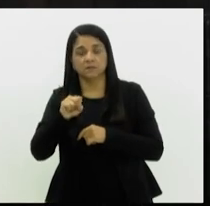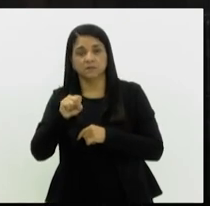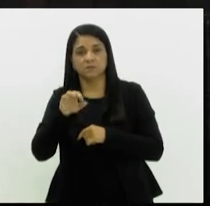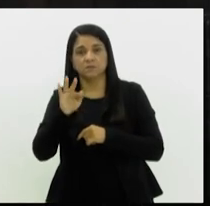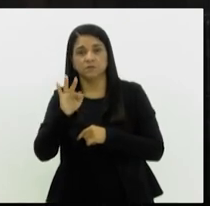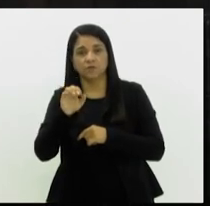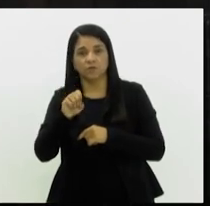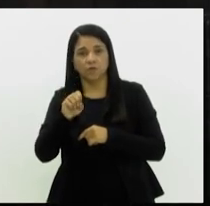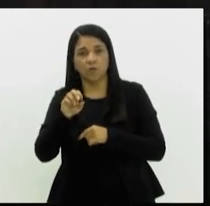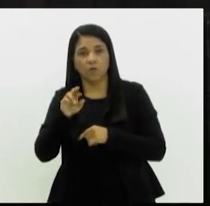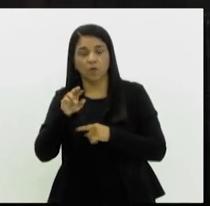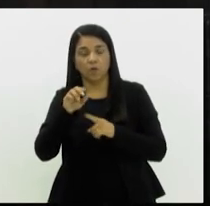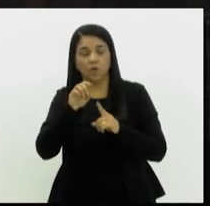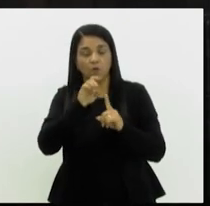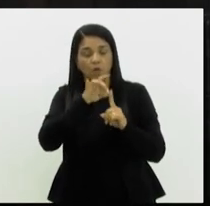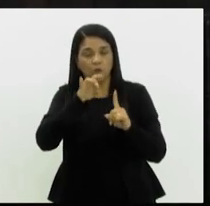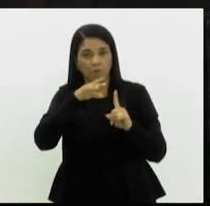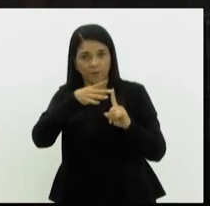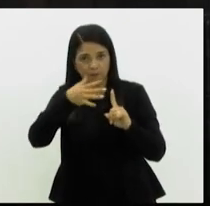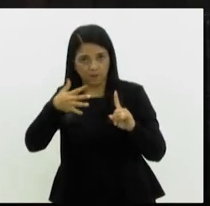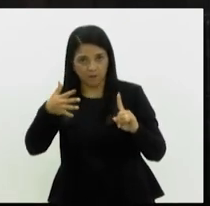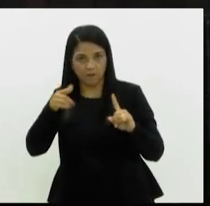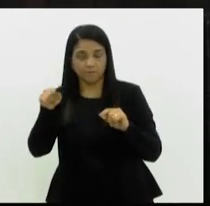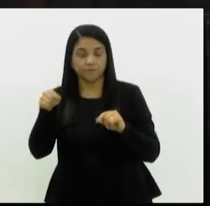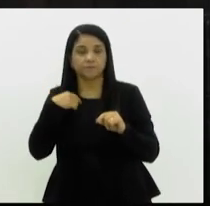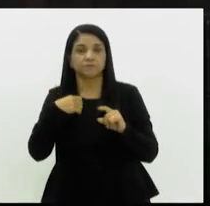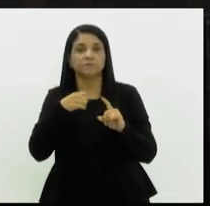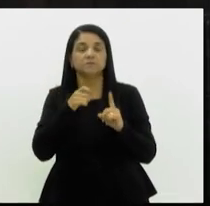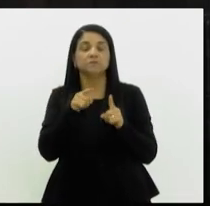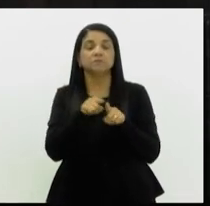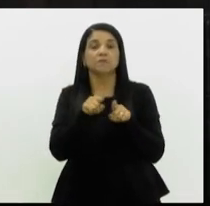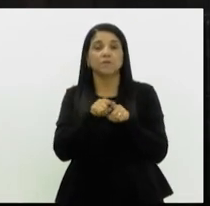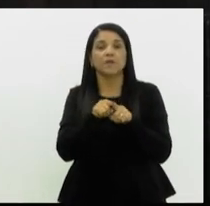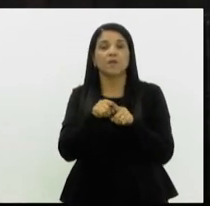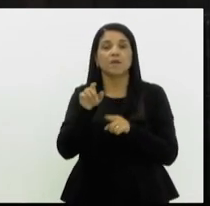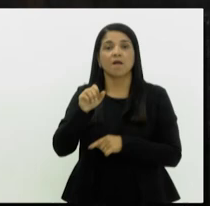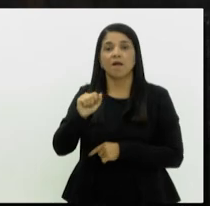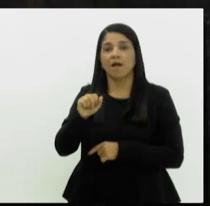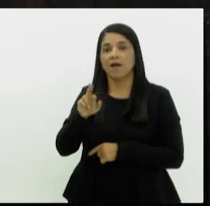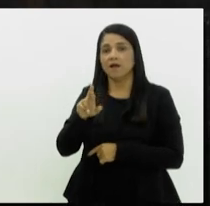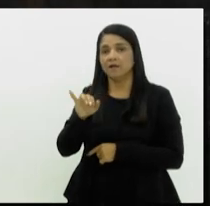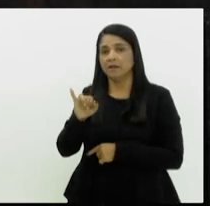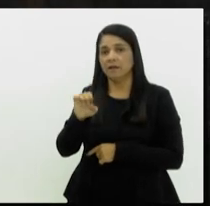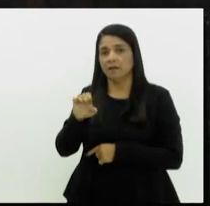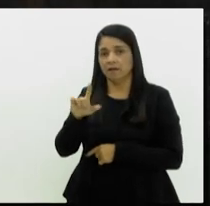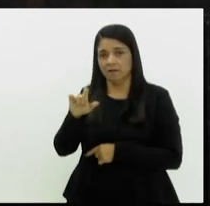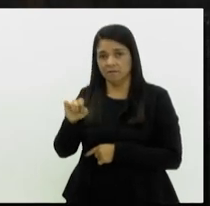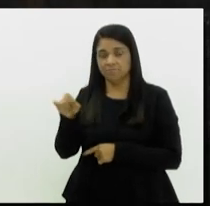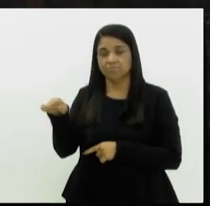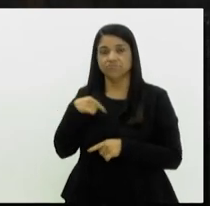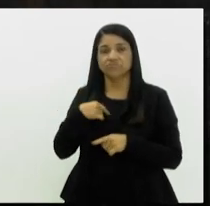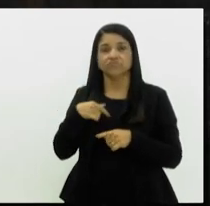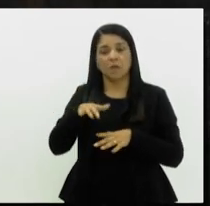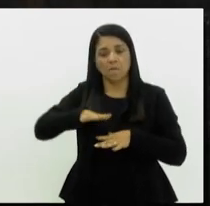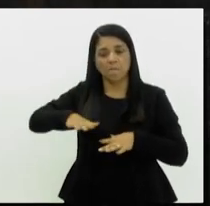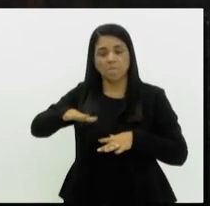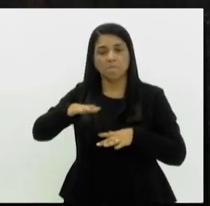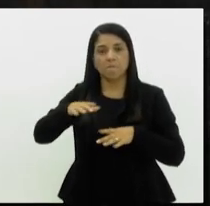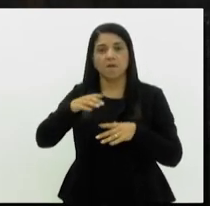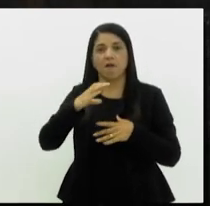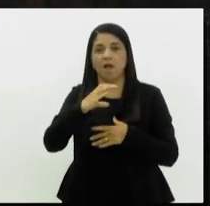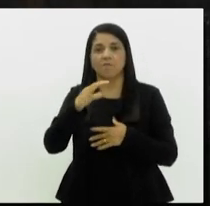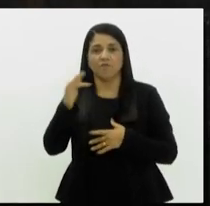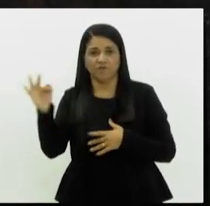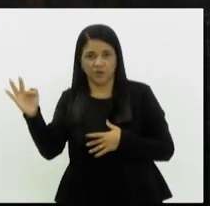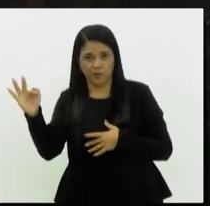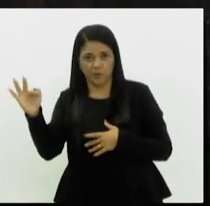Ariela. Ariela, que é militante do nosso partido, sofreu uma agressão de transfobia em um bar de Cabo Frio, na região dos